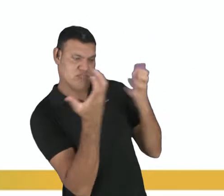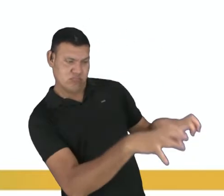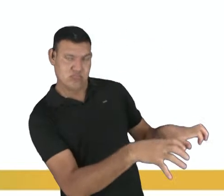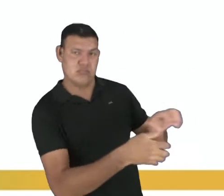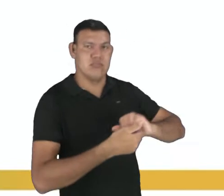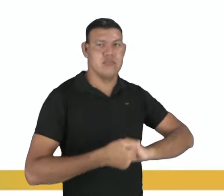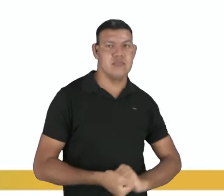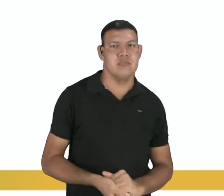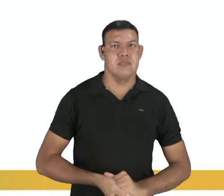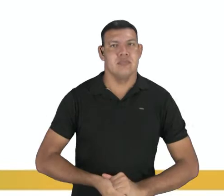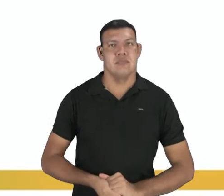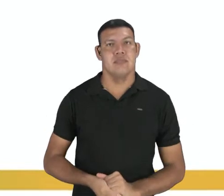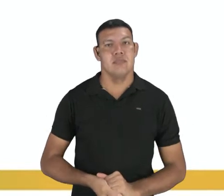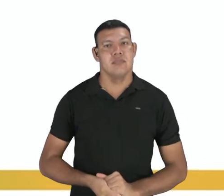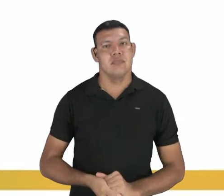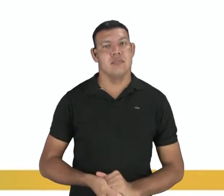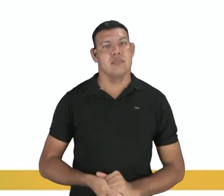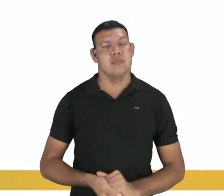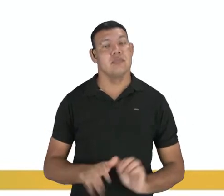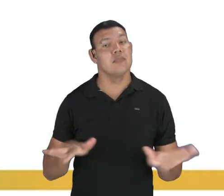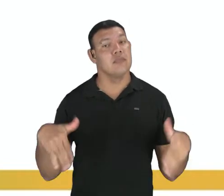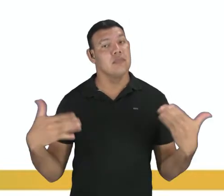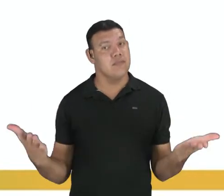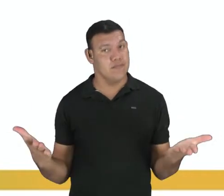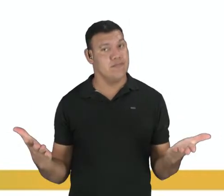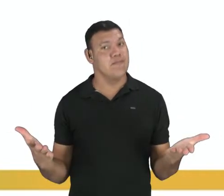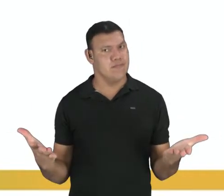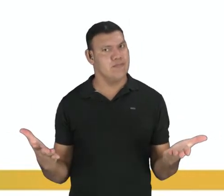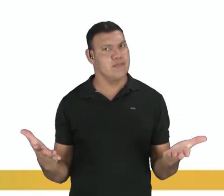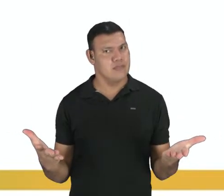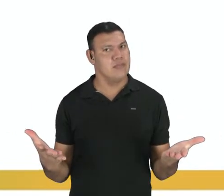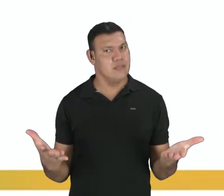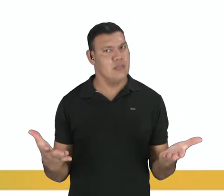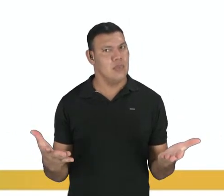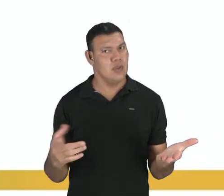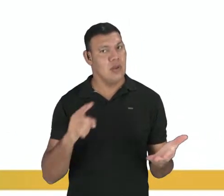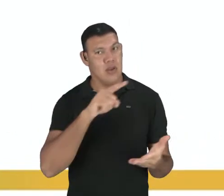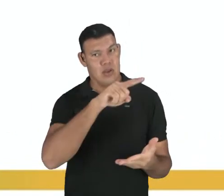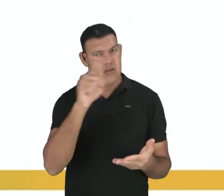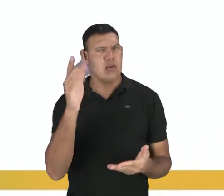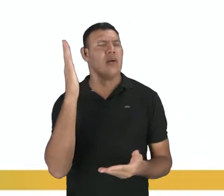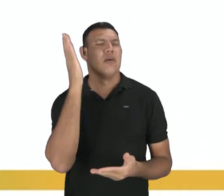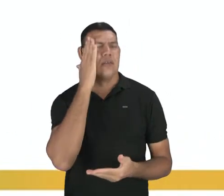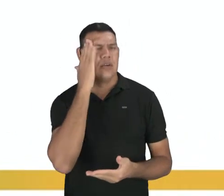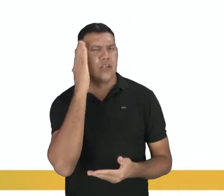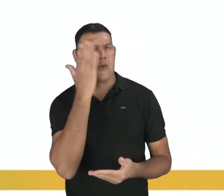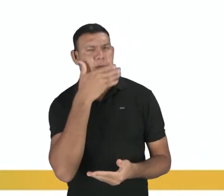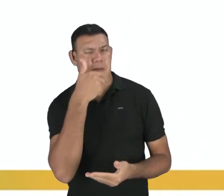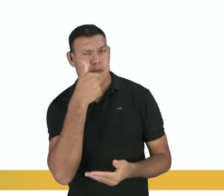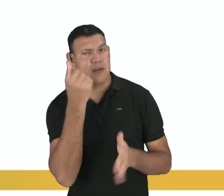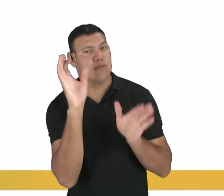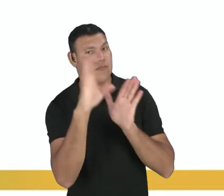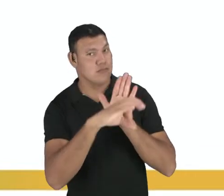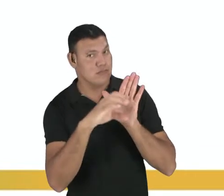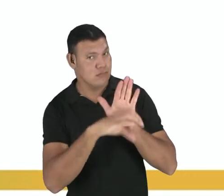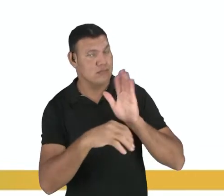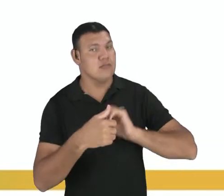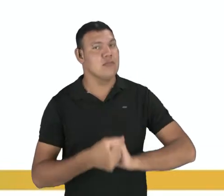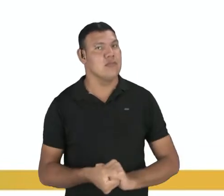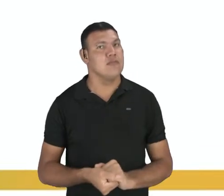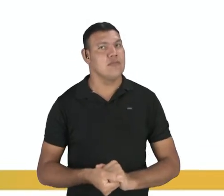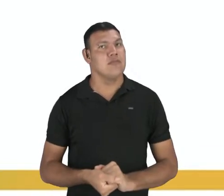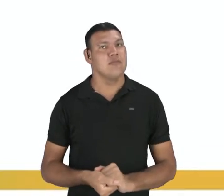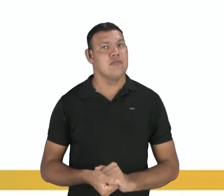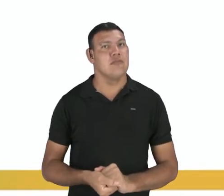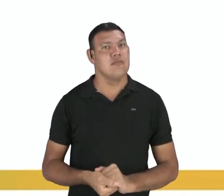videogame. Então, pessoal, é isso, tá? Só para vocês terem um melhor entendimento do conteúdo,